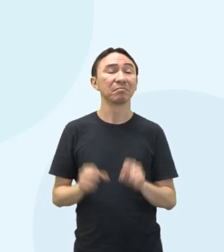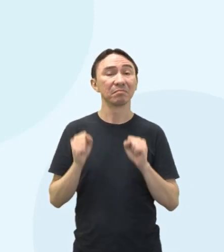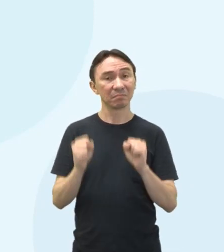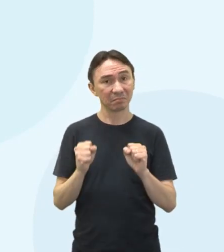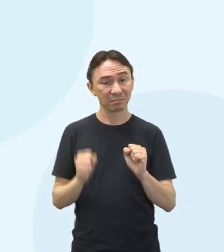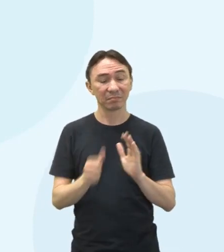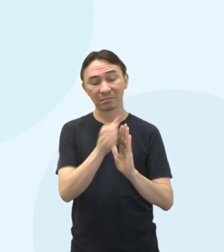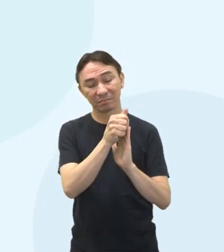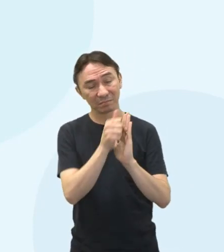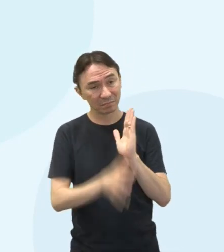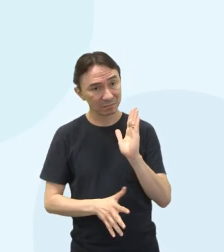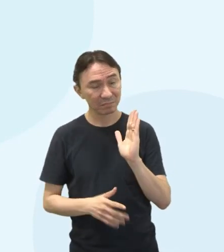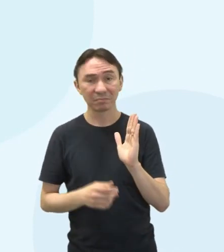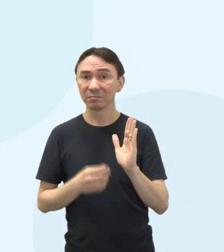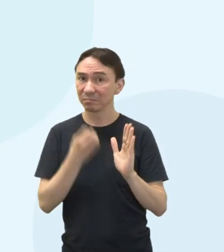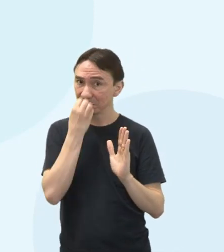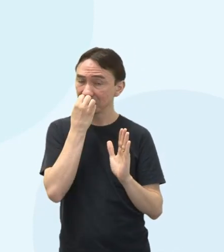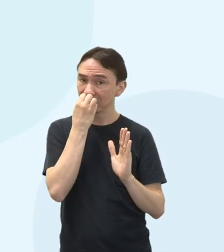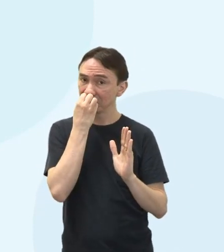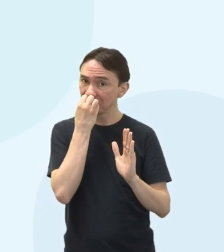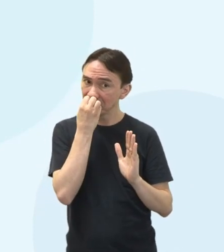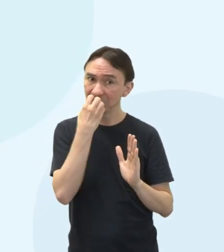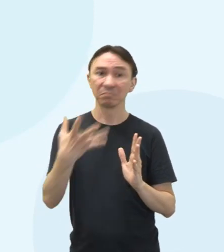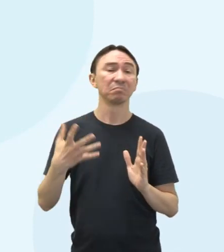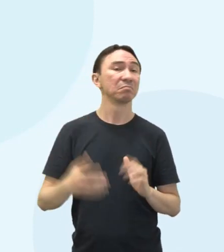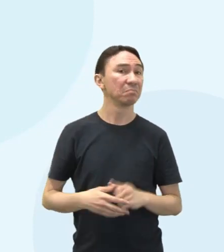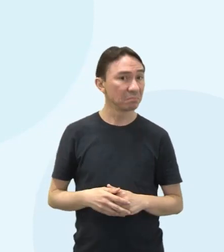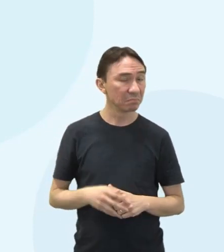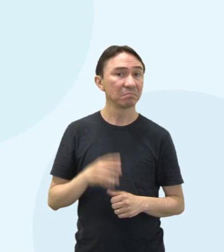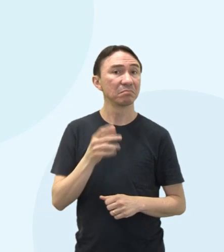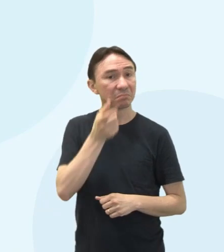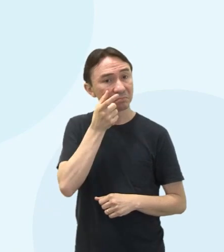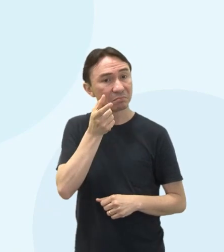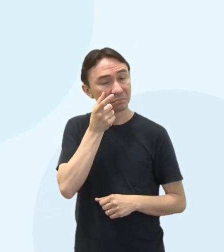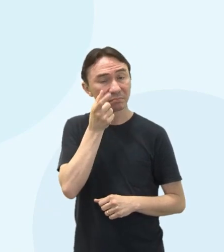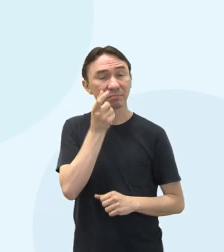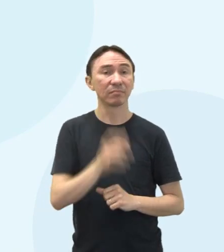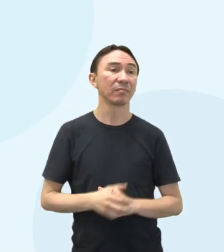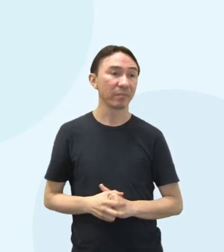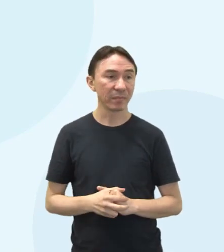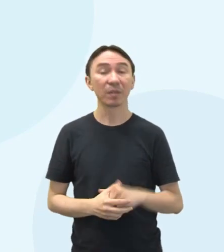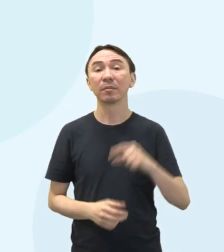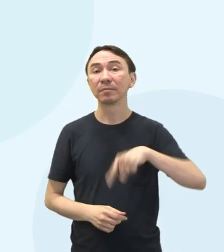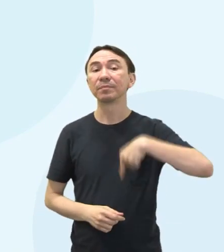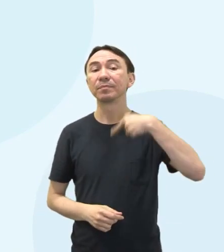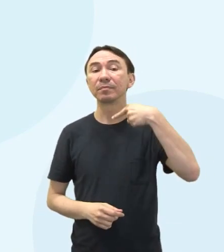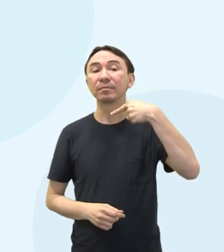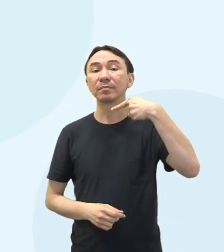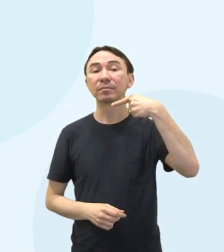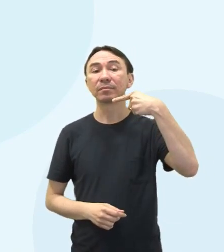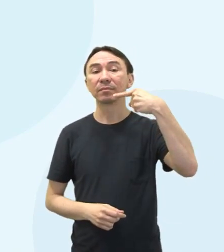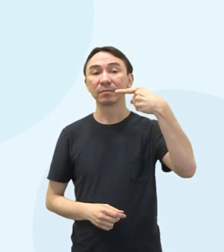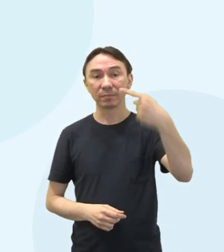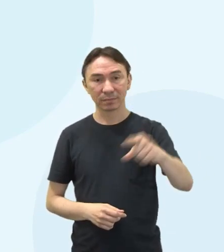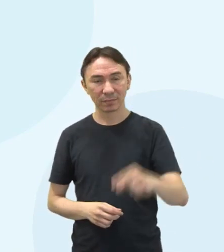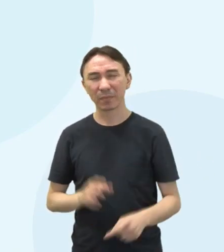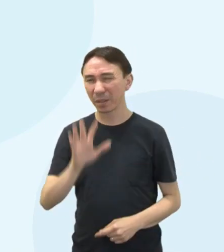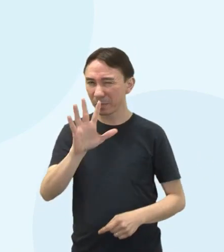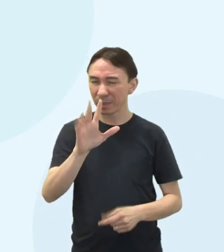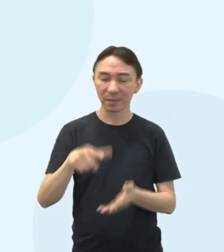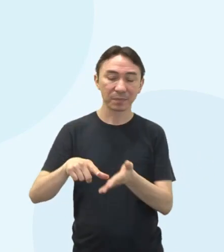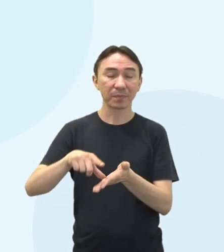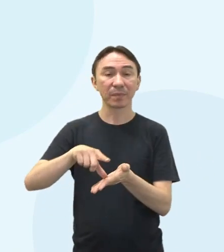extremamente rica essa atividade muito bem prosseguindo Professor antes da gente